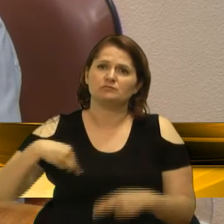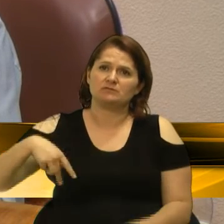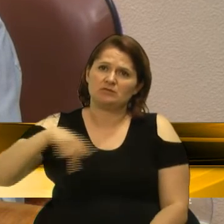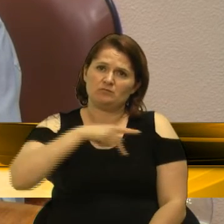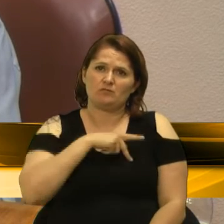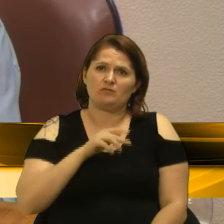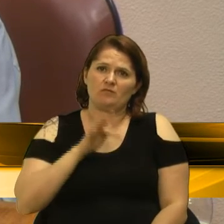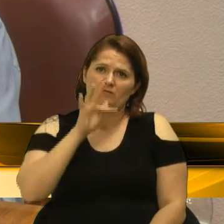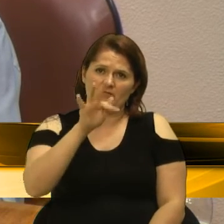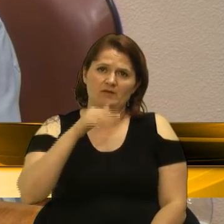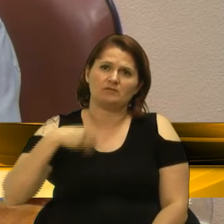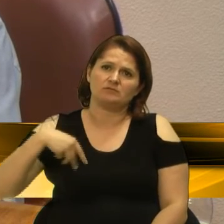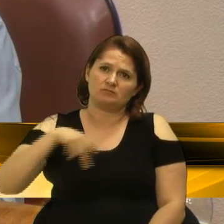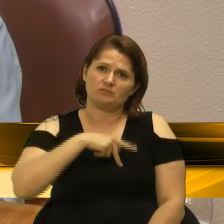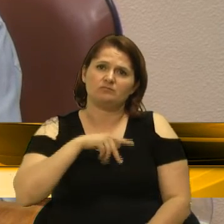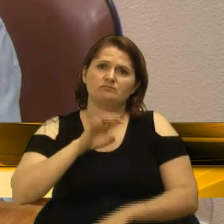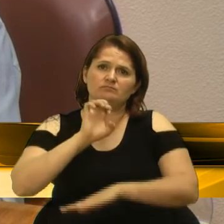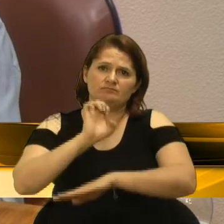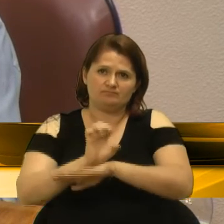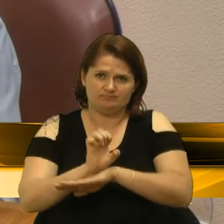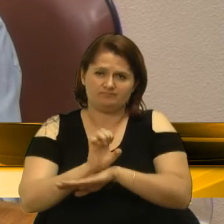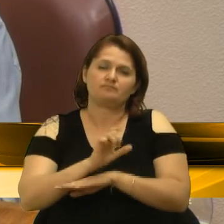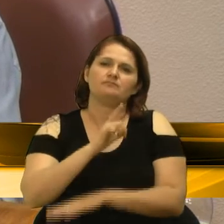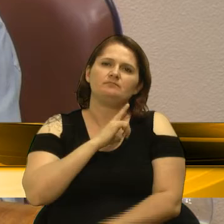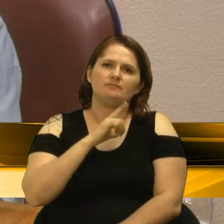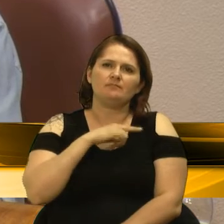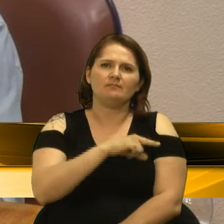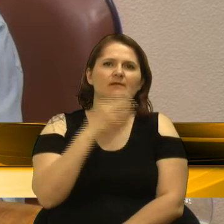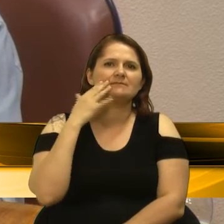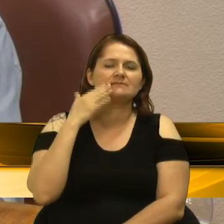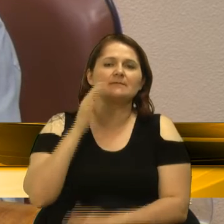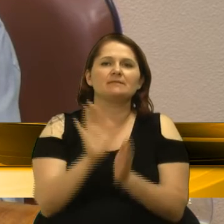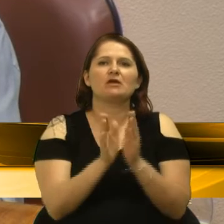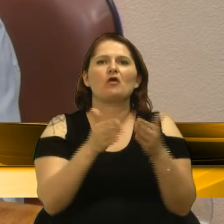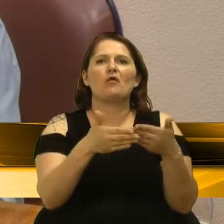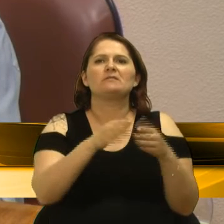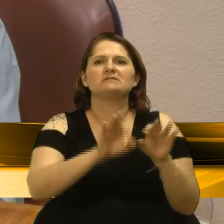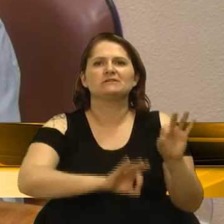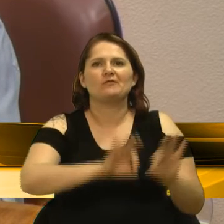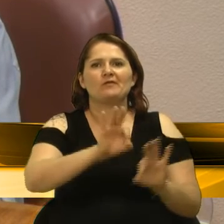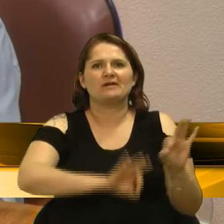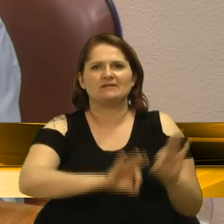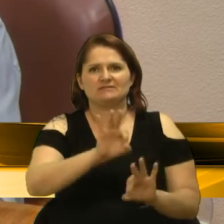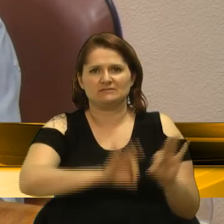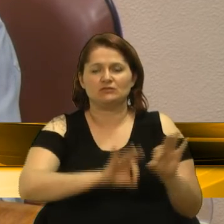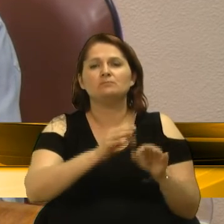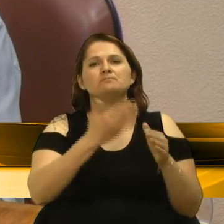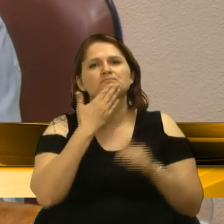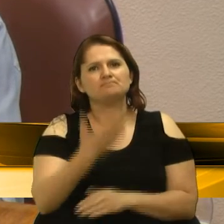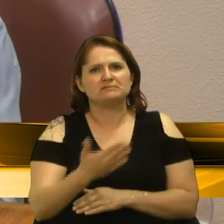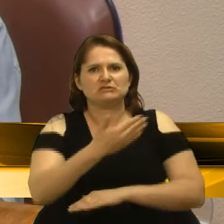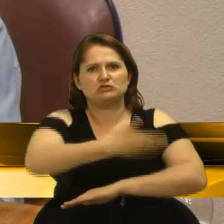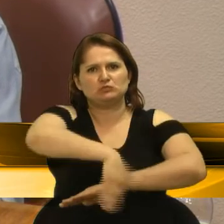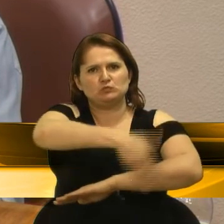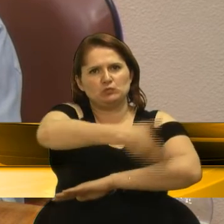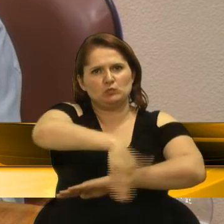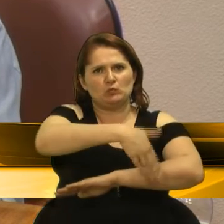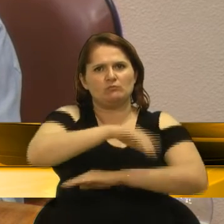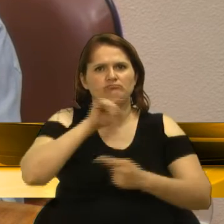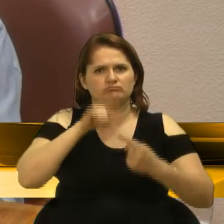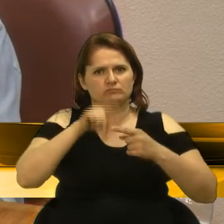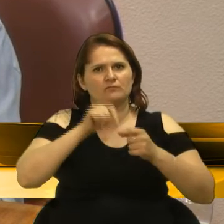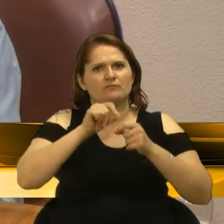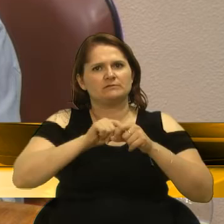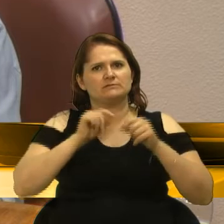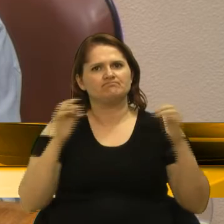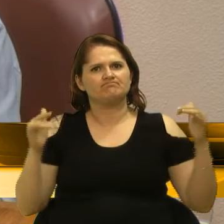da 18ª Parada Livre em relação ao evento 2018, vetado pelo município Ré para que ocorresse no local pretendido,